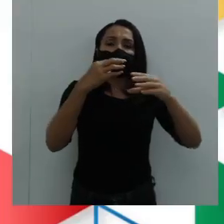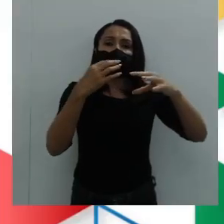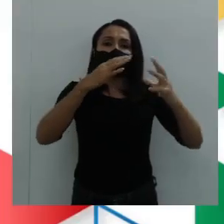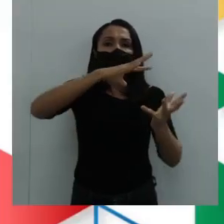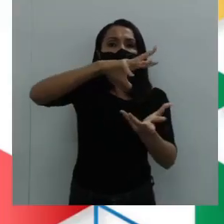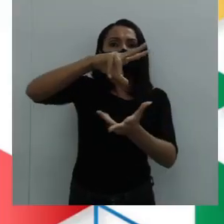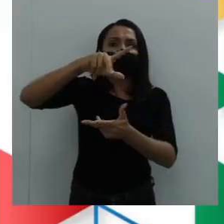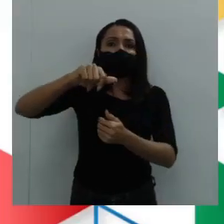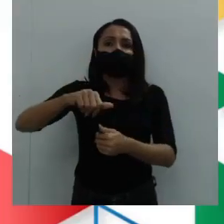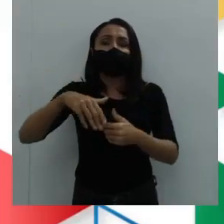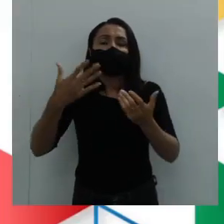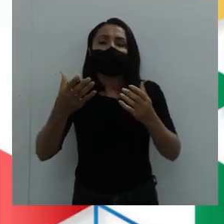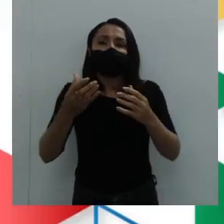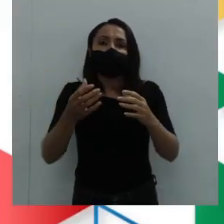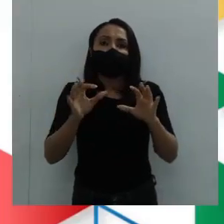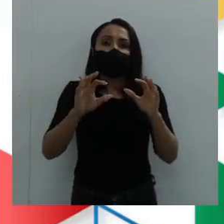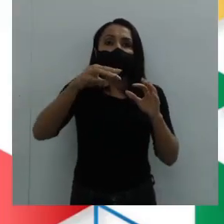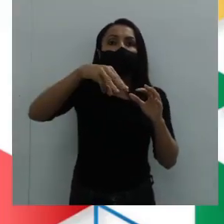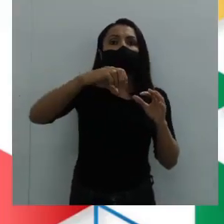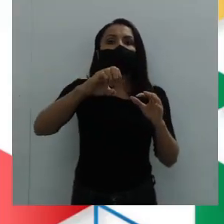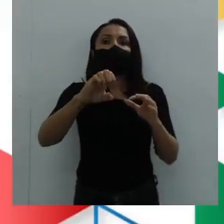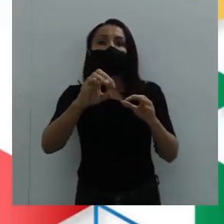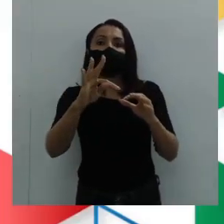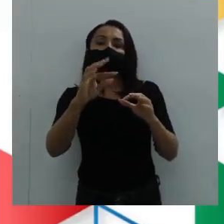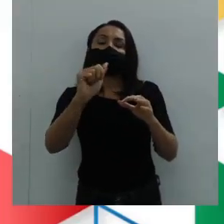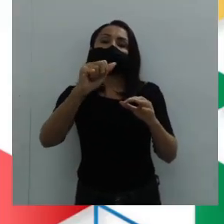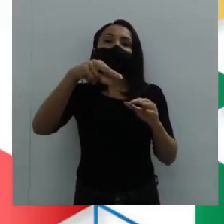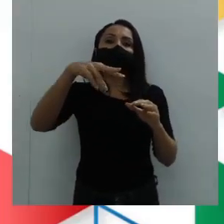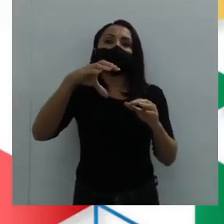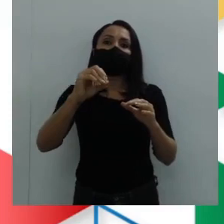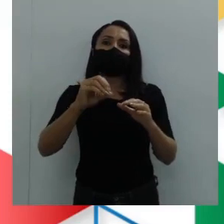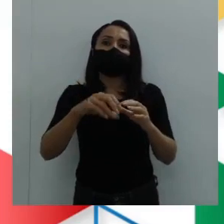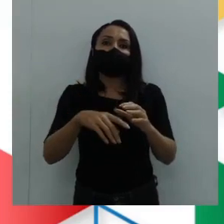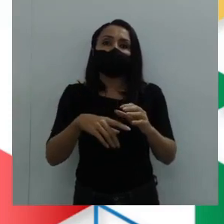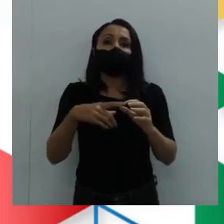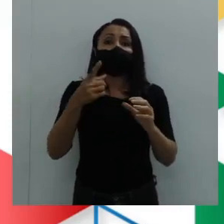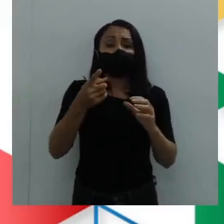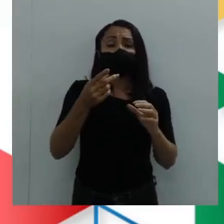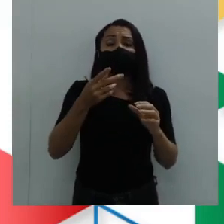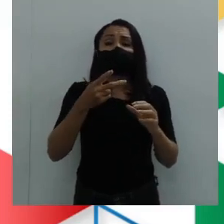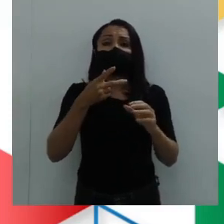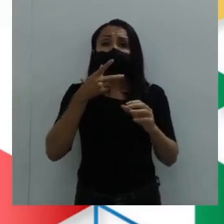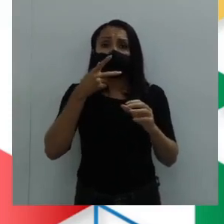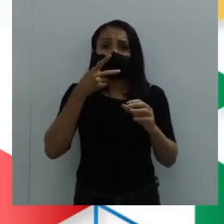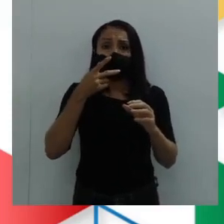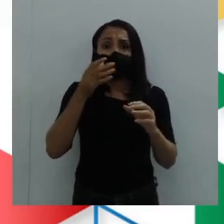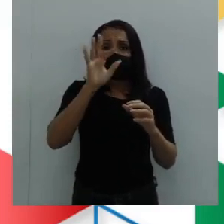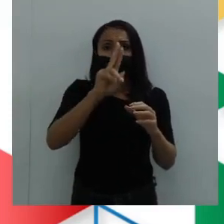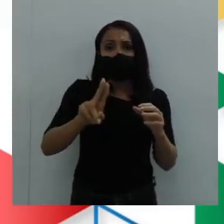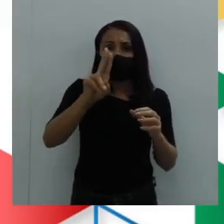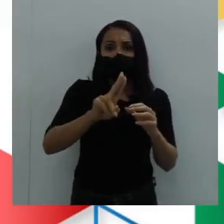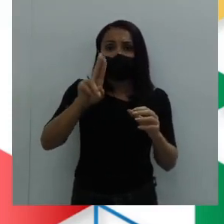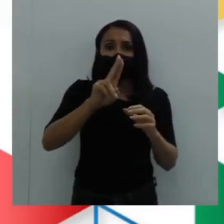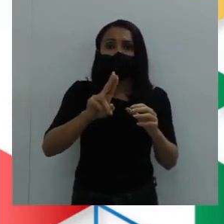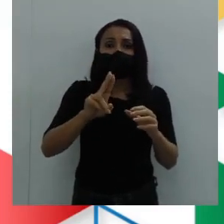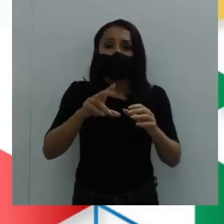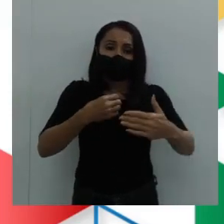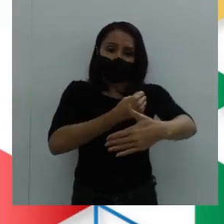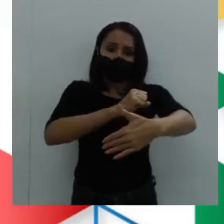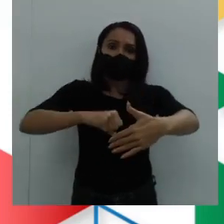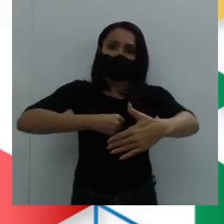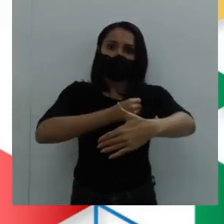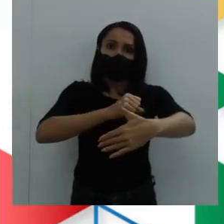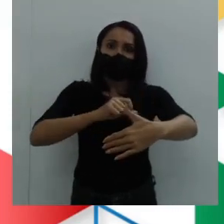formado por um gás que era chamado de metano. Esse gás aí, que você pode utilizar na cozinha, no gás de cozinha. Amônia, que